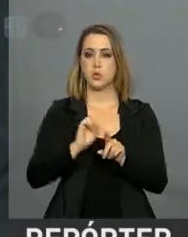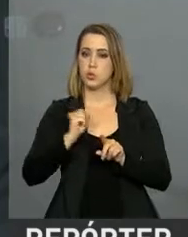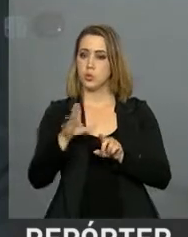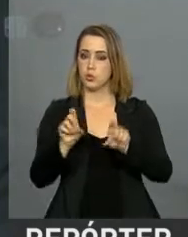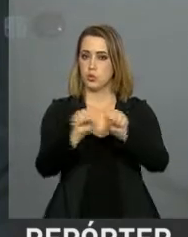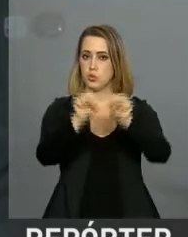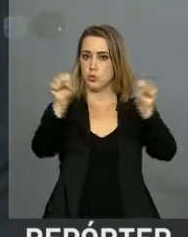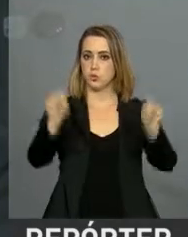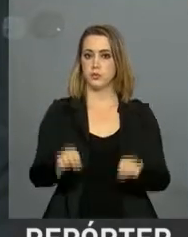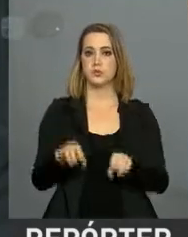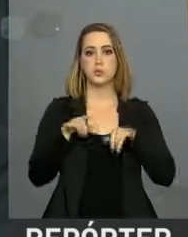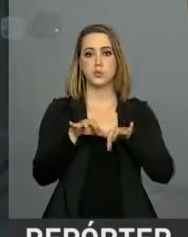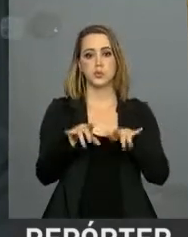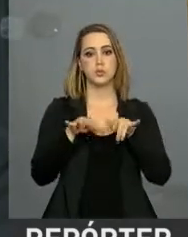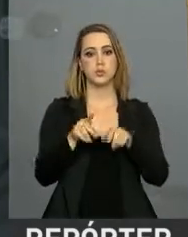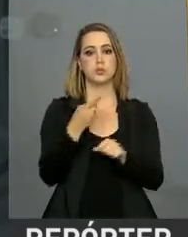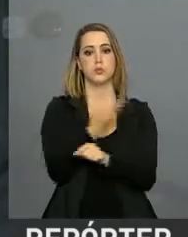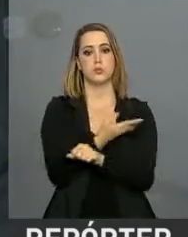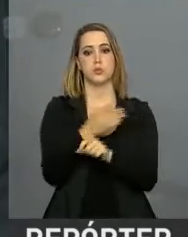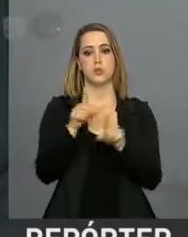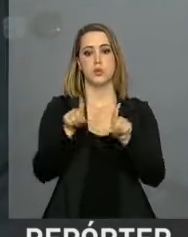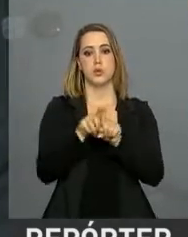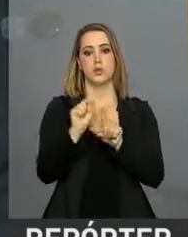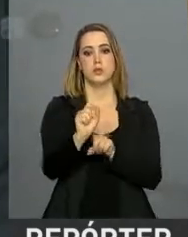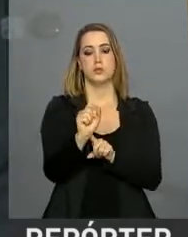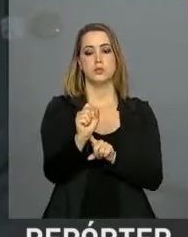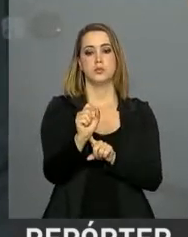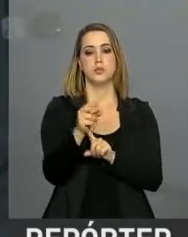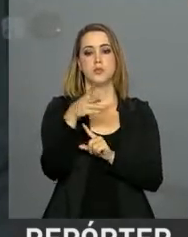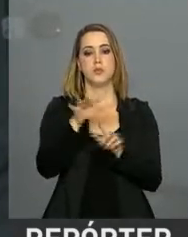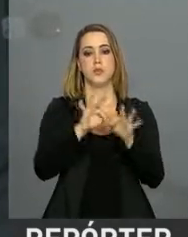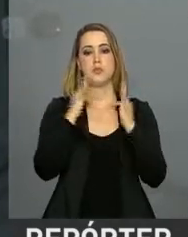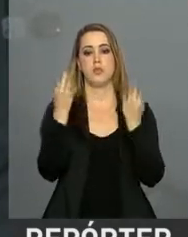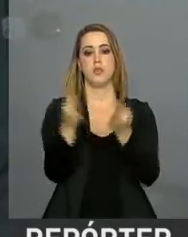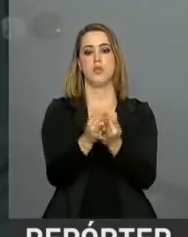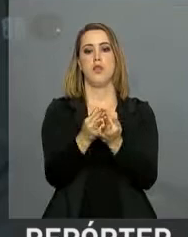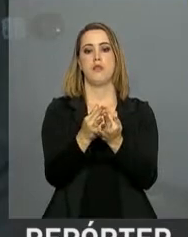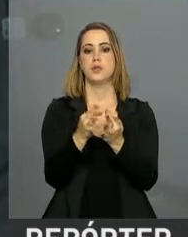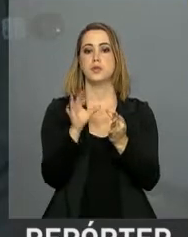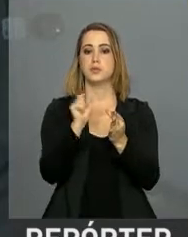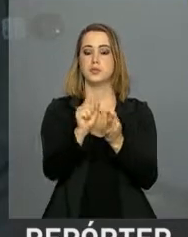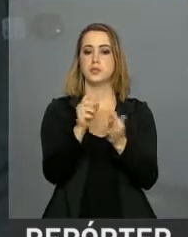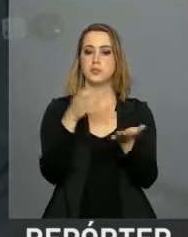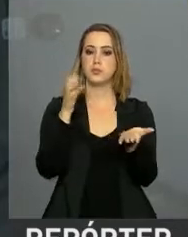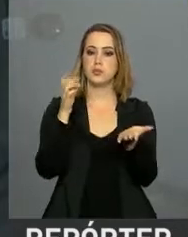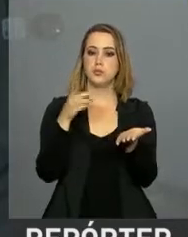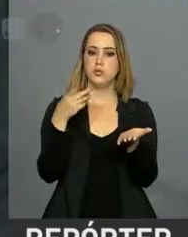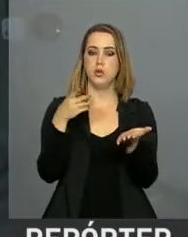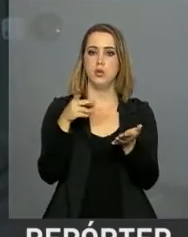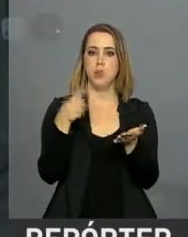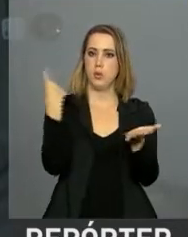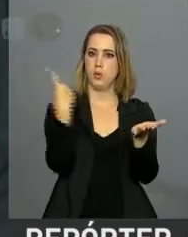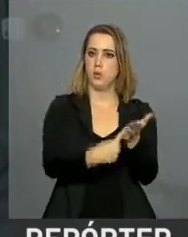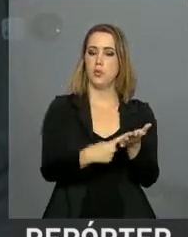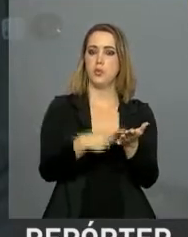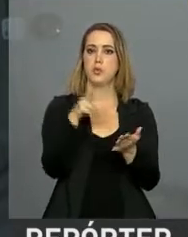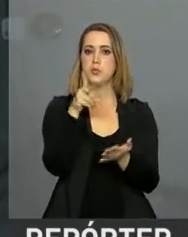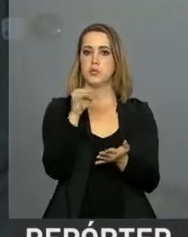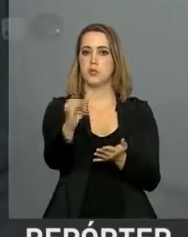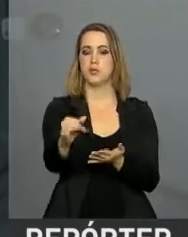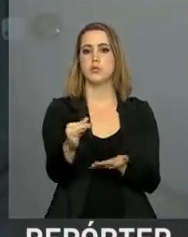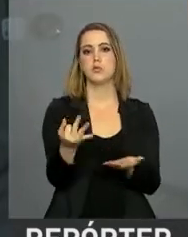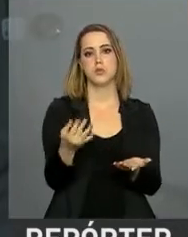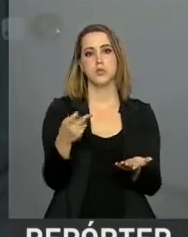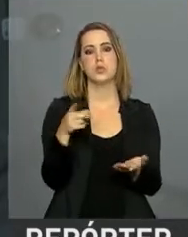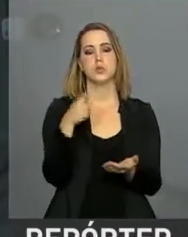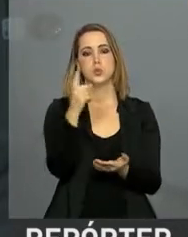sejadigital.com.br com o número do CPF ou NIS em mãos, a família agenda, se ela tiver realmente, se ela for habilitada a receber o nosso kit, ela faz o